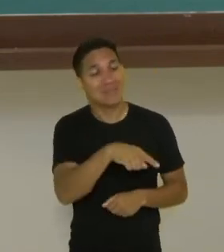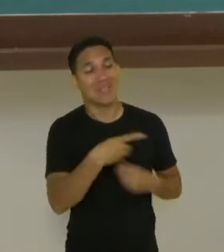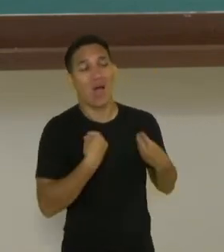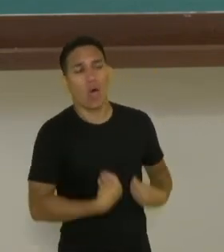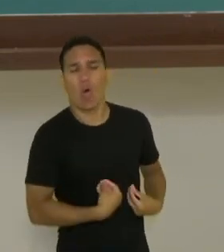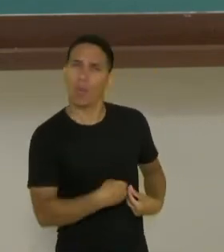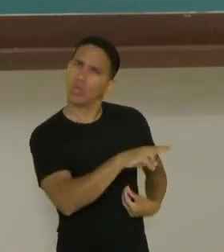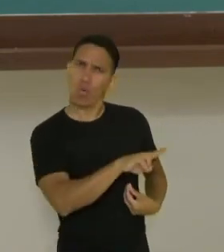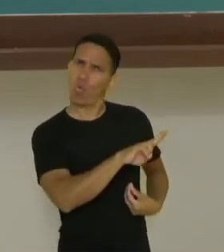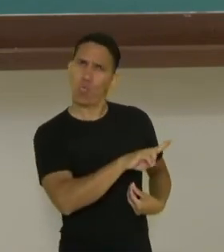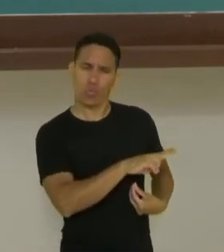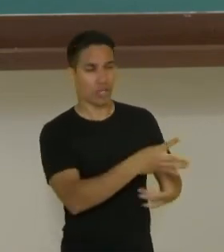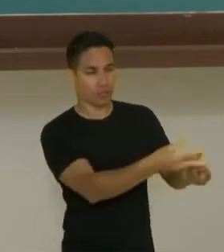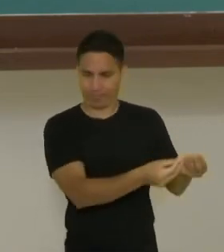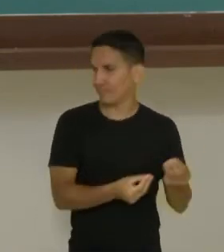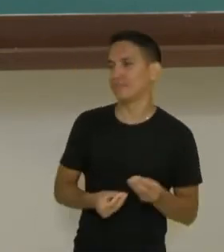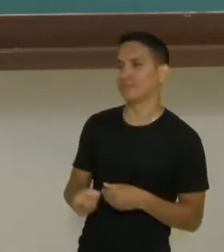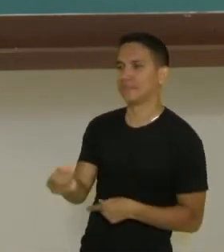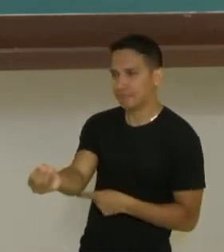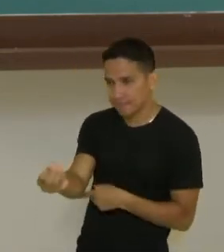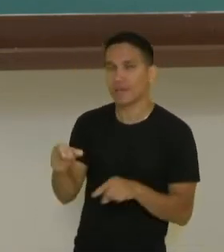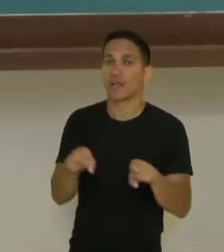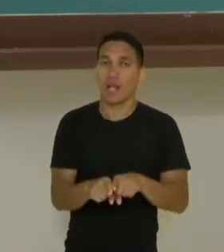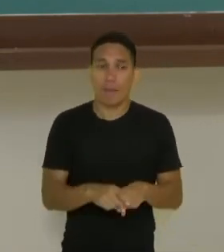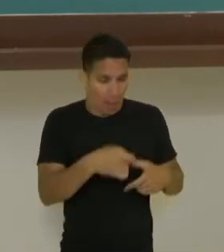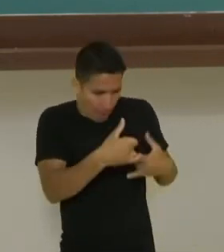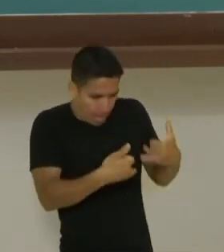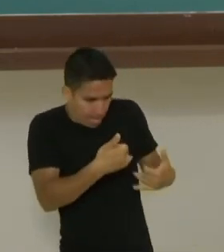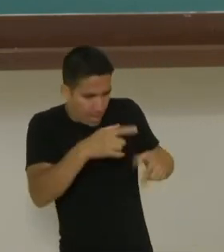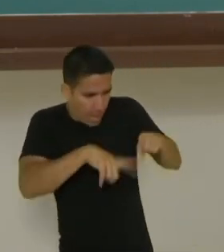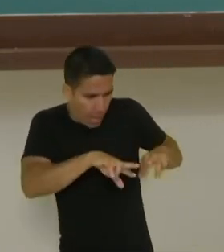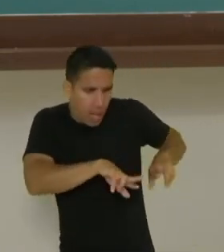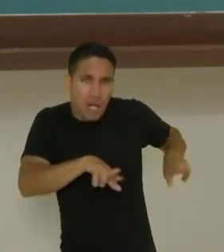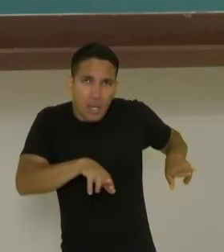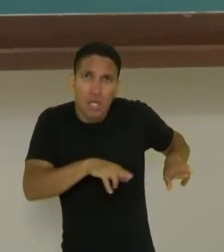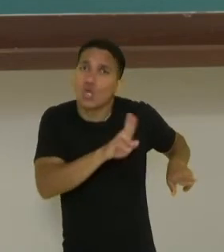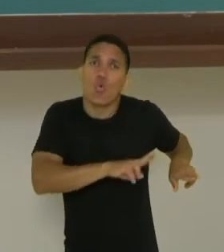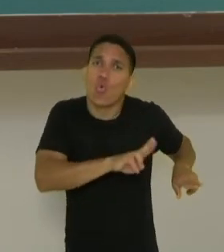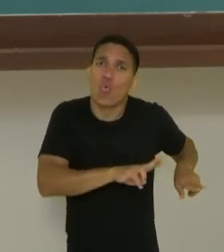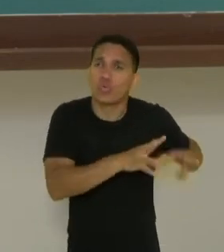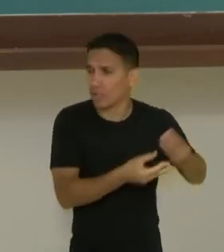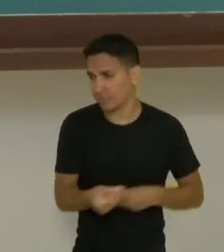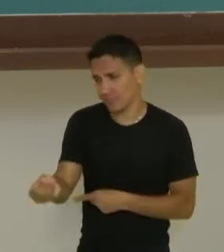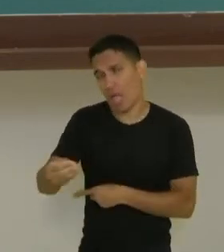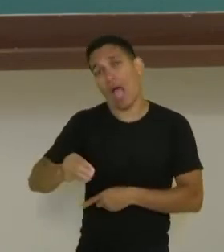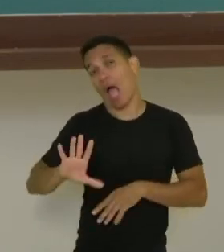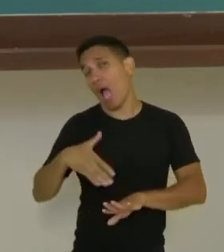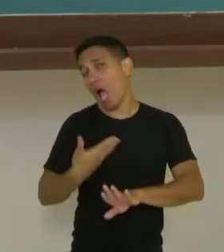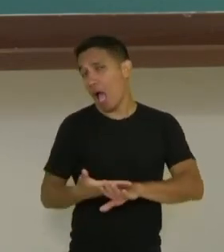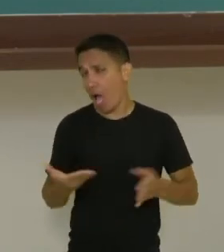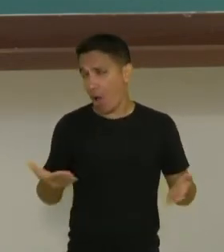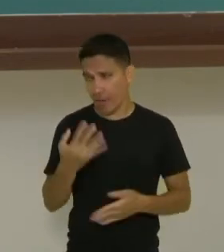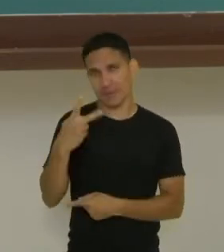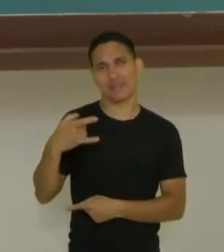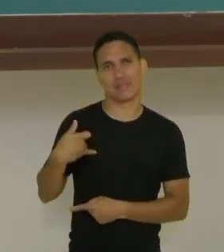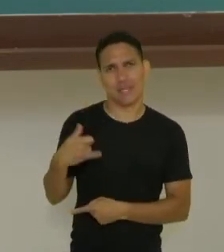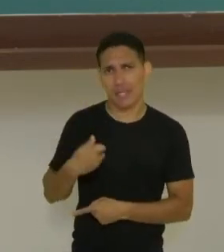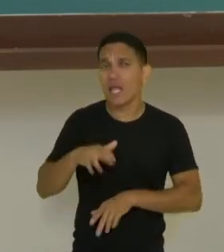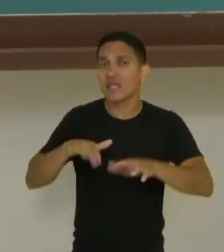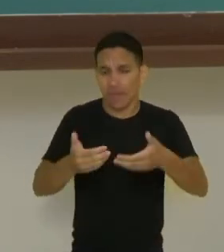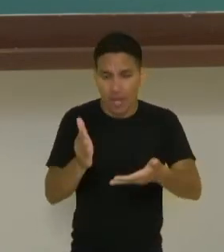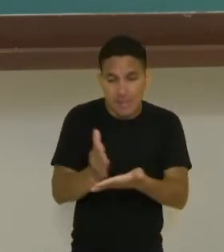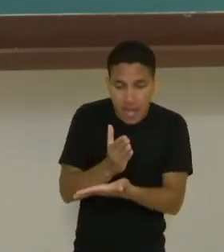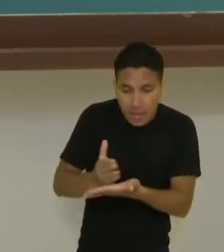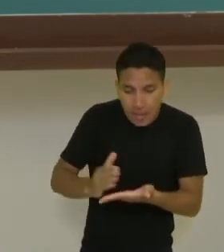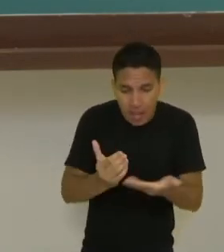usa mais, os brinquedos que você não utiliza mais. A essa altura, você já não usa mais muitos brinquedos. Que tal você separar